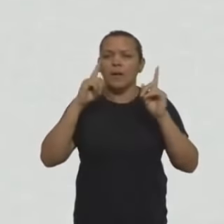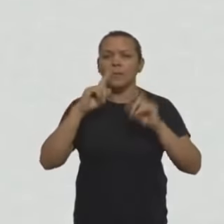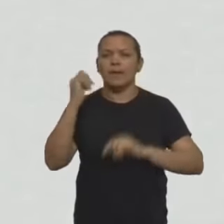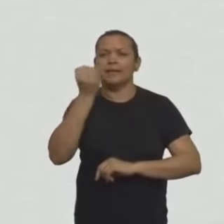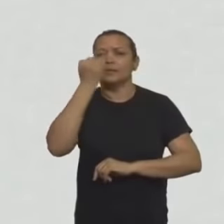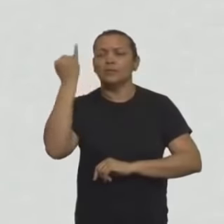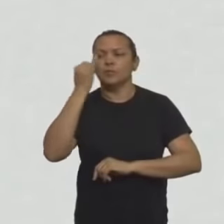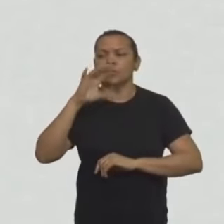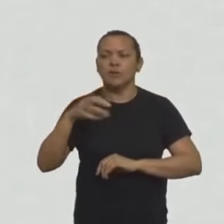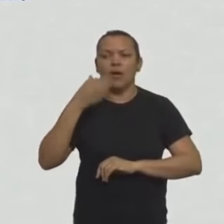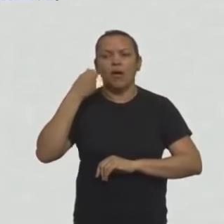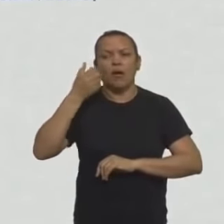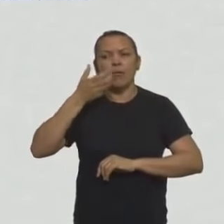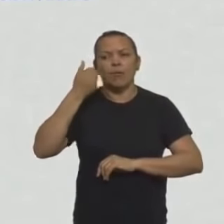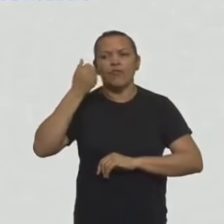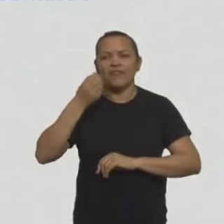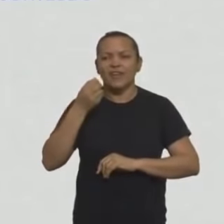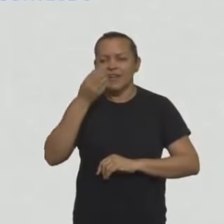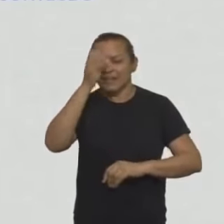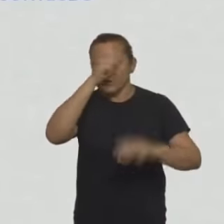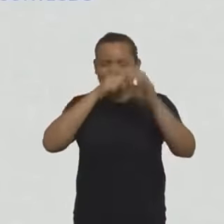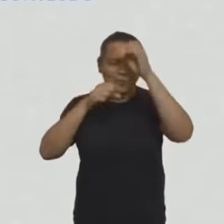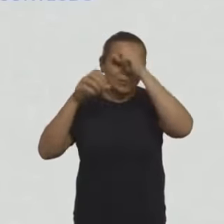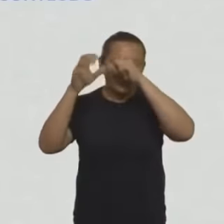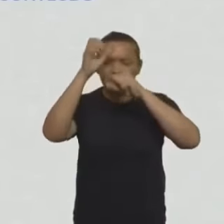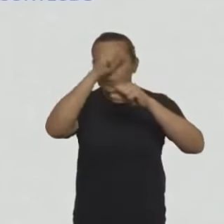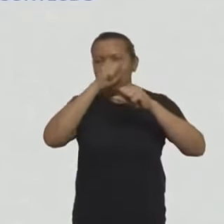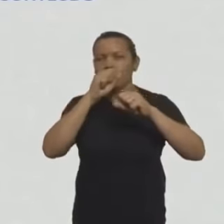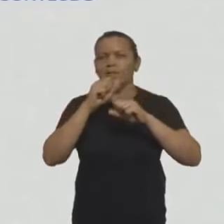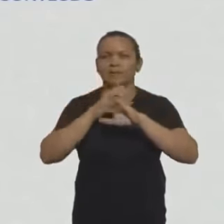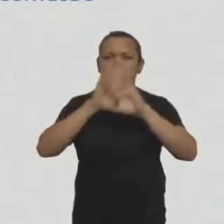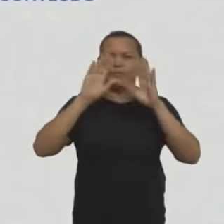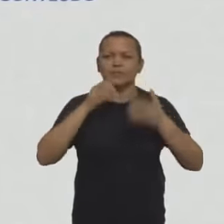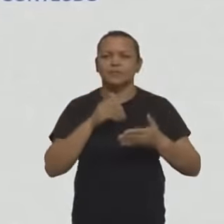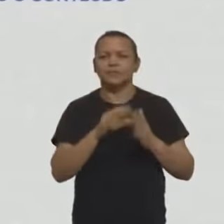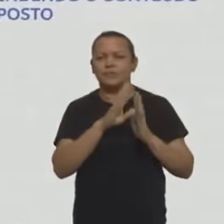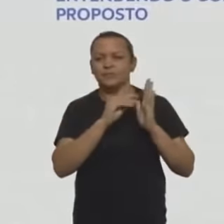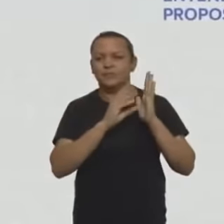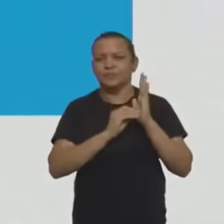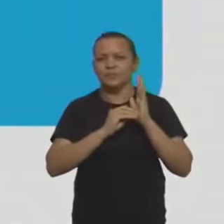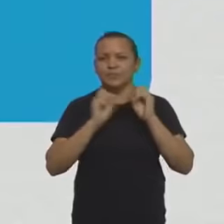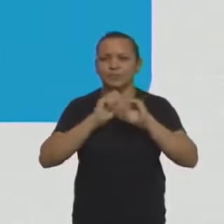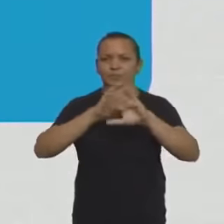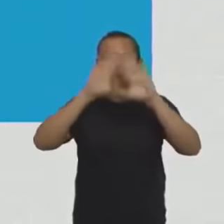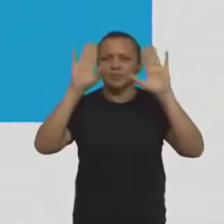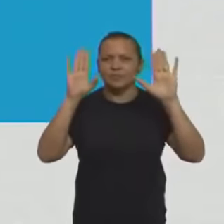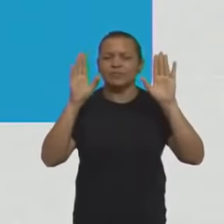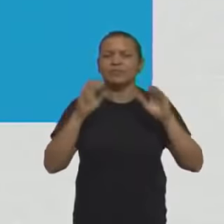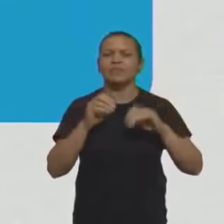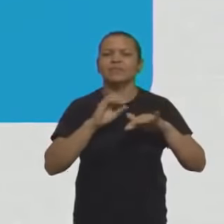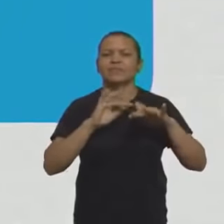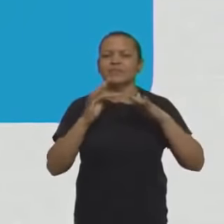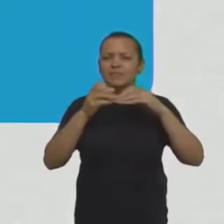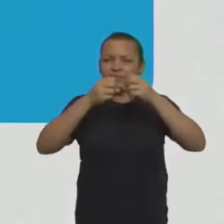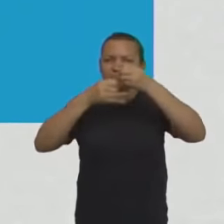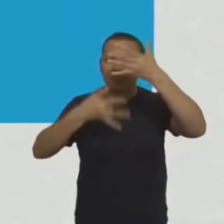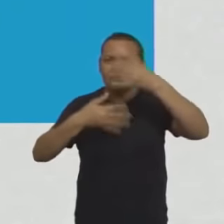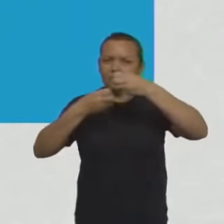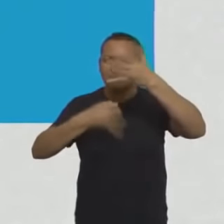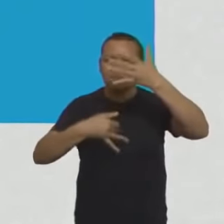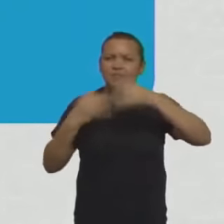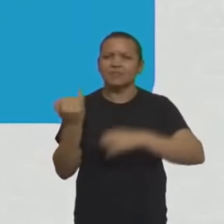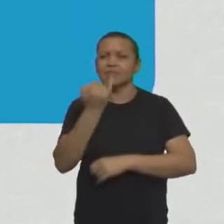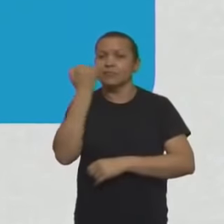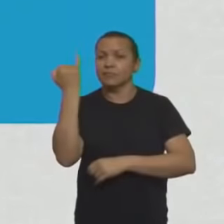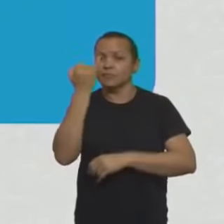se estão aproveitando e entendendo o conteúdo proposto. É bom ficar claro, o chat é um canal importante